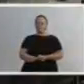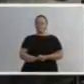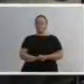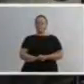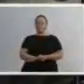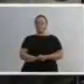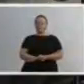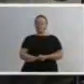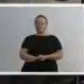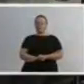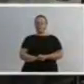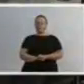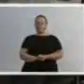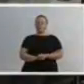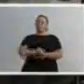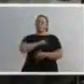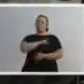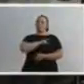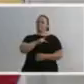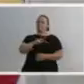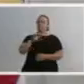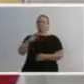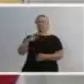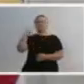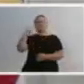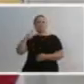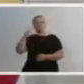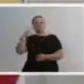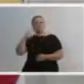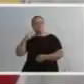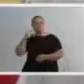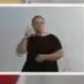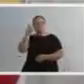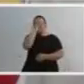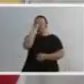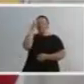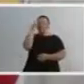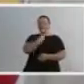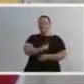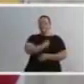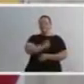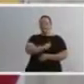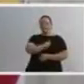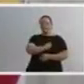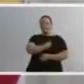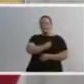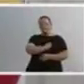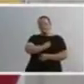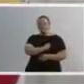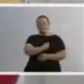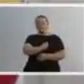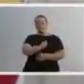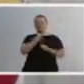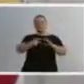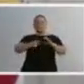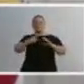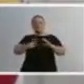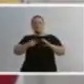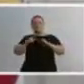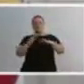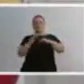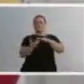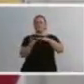senhor presidente senhores vereadores pessoa que nos assiste aqui em casa na nas redes